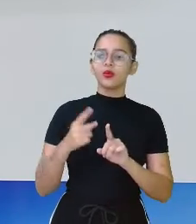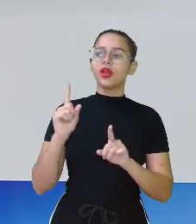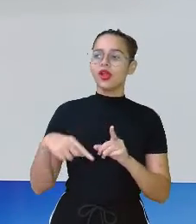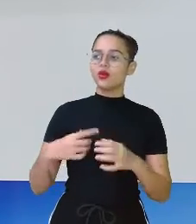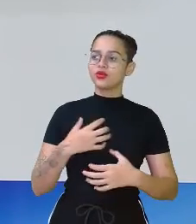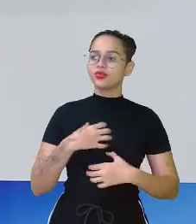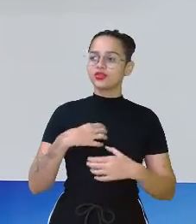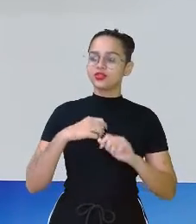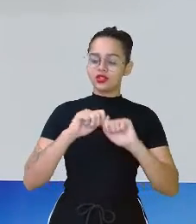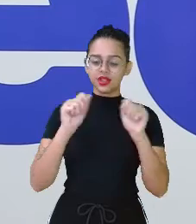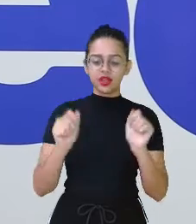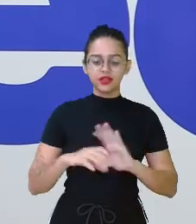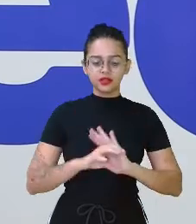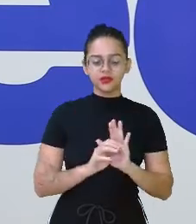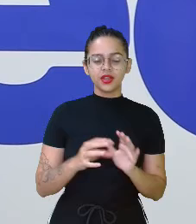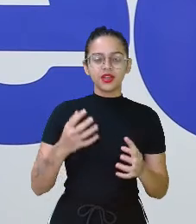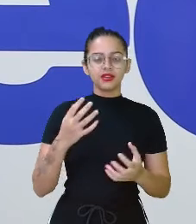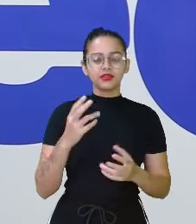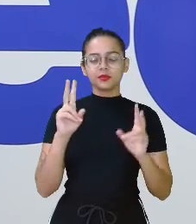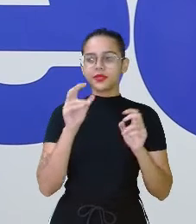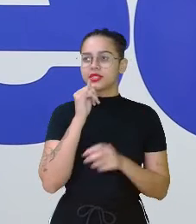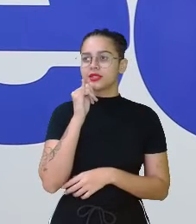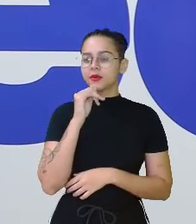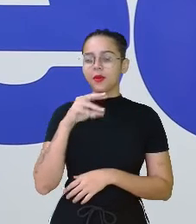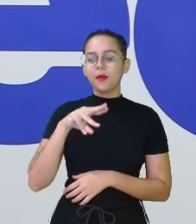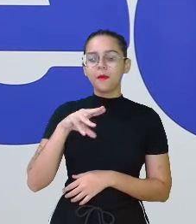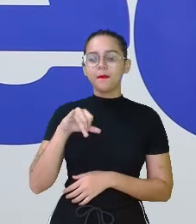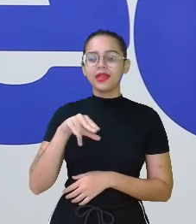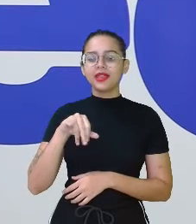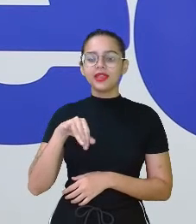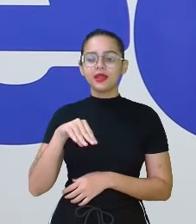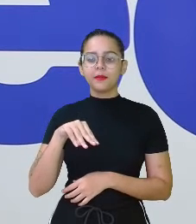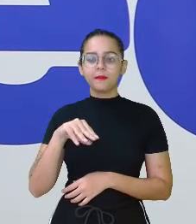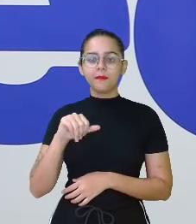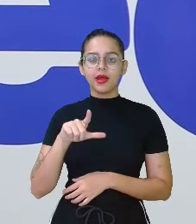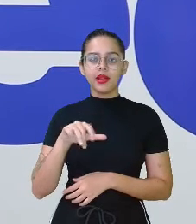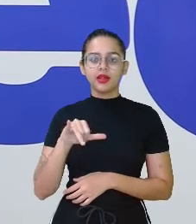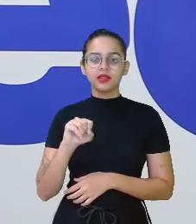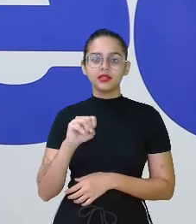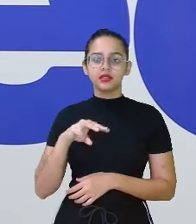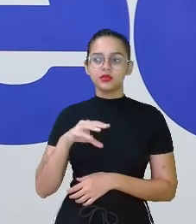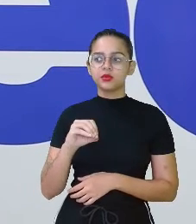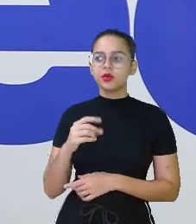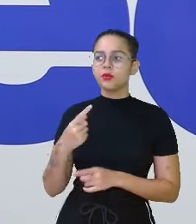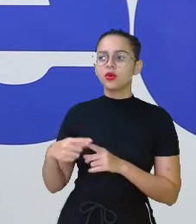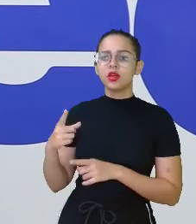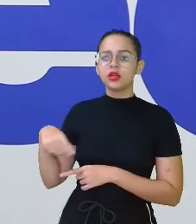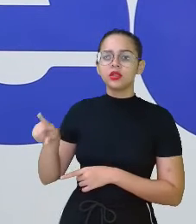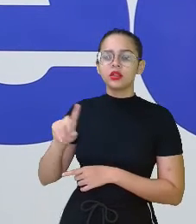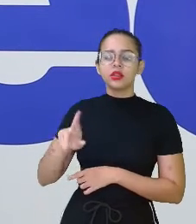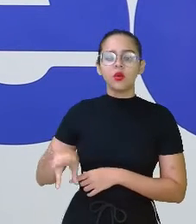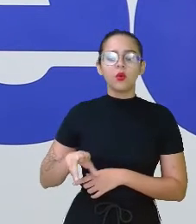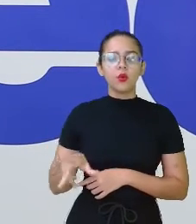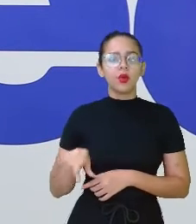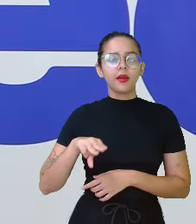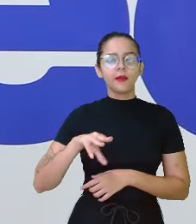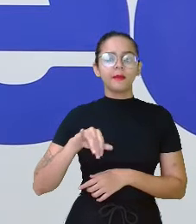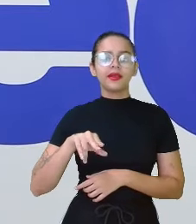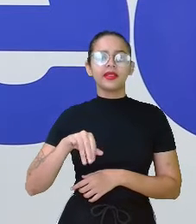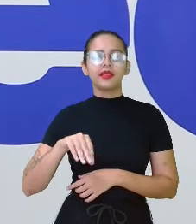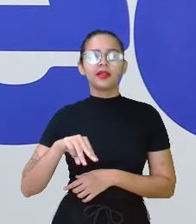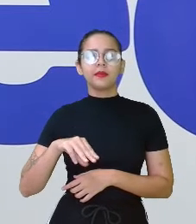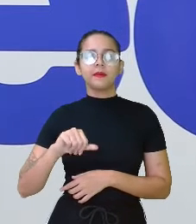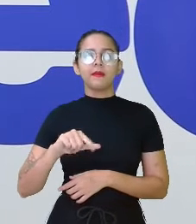conceitual. Mas a questão do minimalismo ali, né? Sim. Eles são ainda... Porque eles não são minimalistas, né? Não.